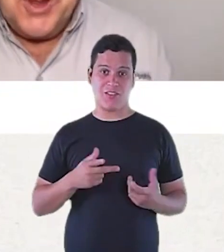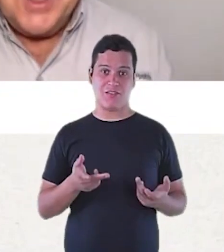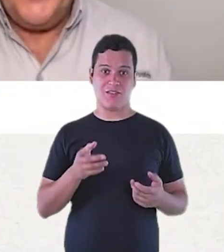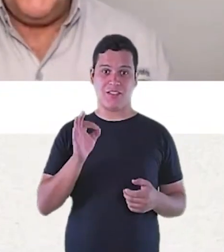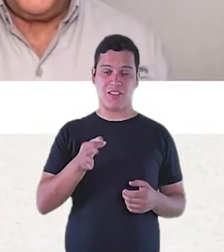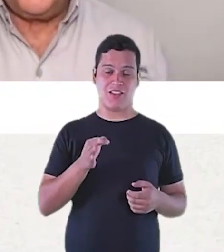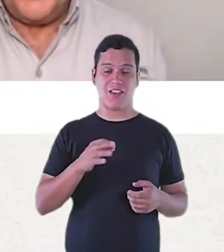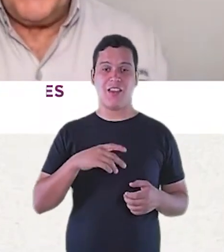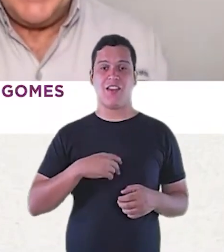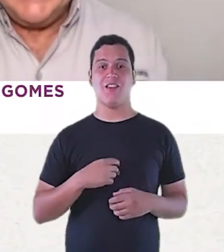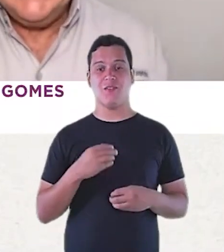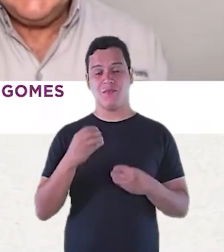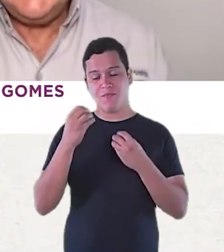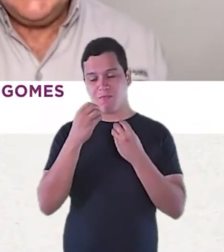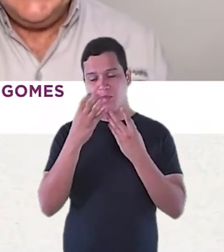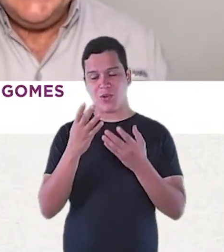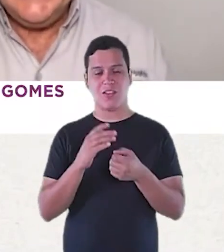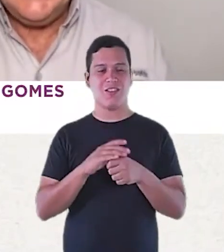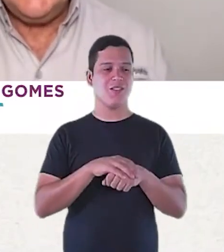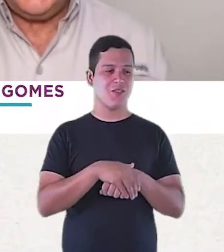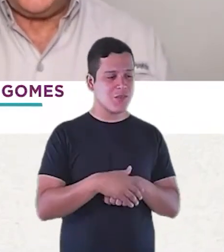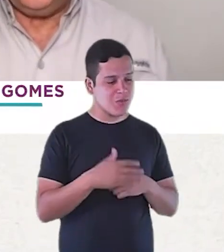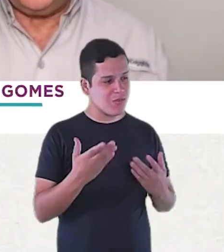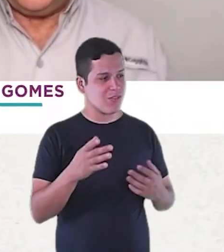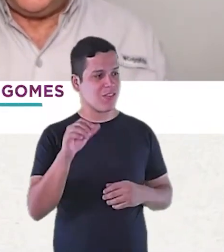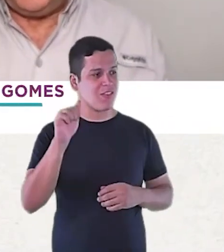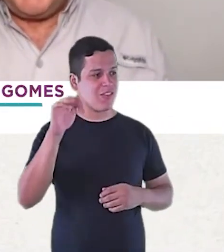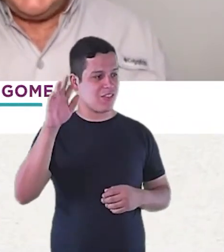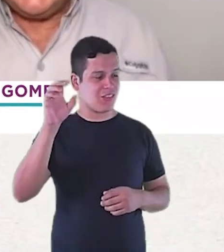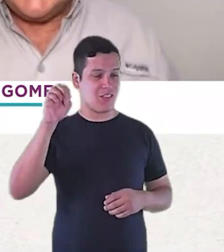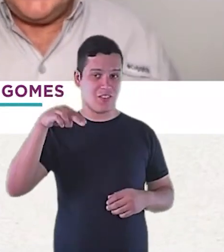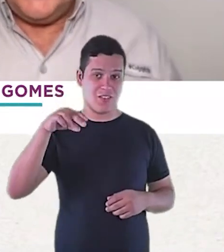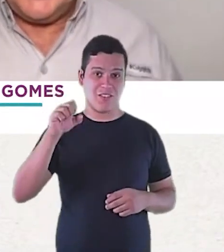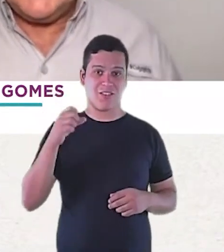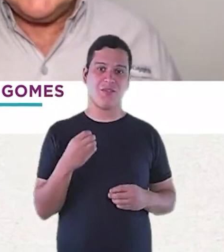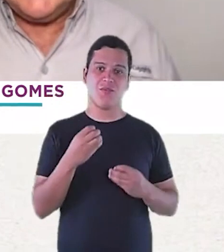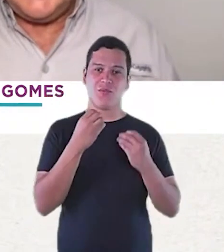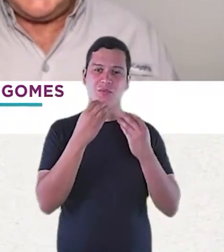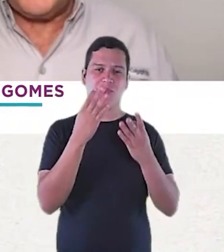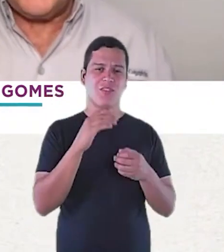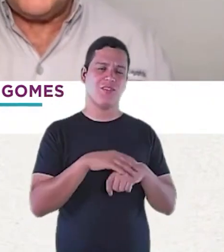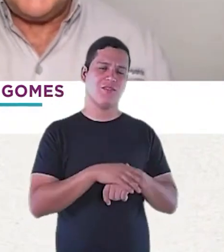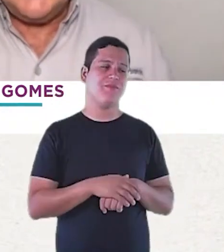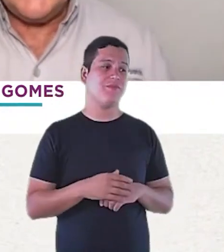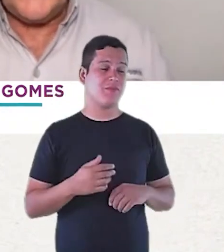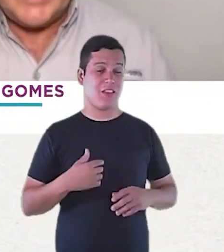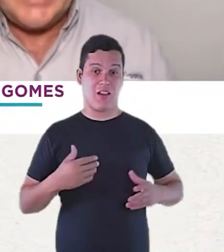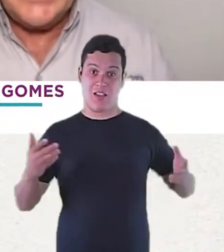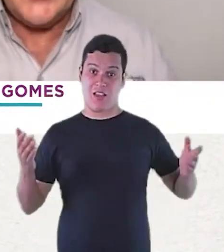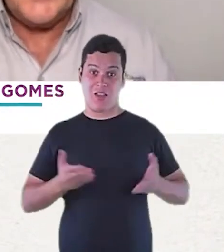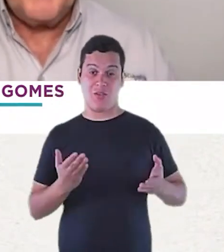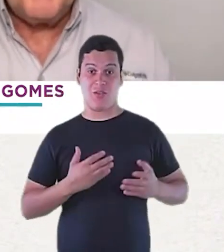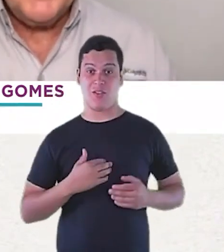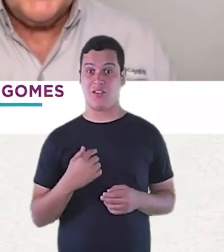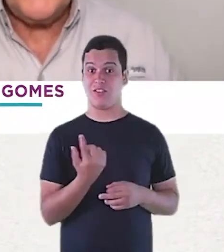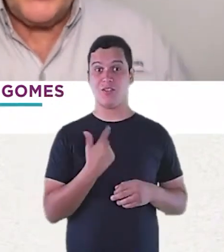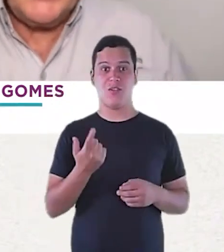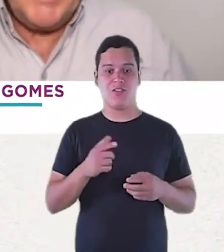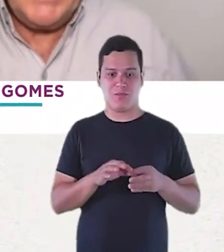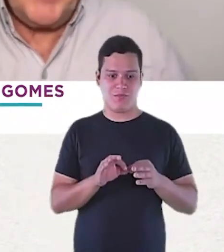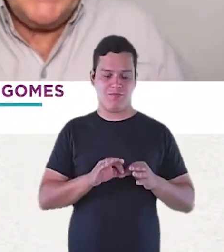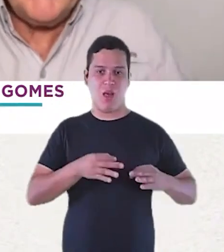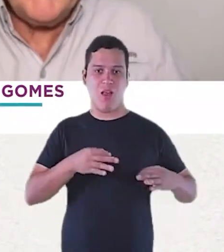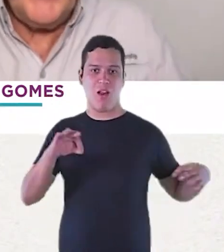Boa noite, Afonso. Olha, uma grande alegria aqui estar com você novamente, né? Agora de lados diferentes do Atlântico.